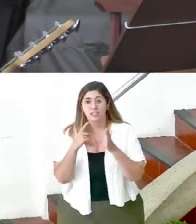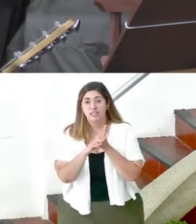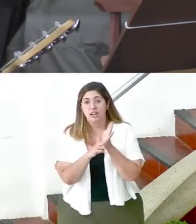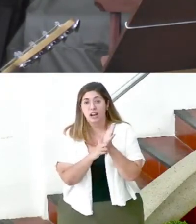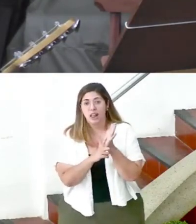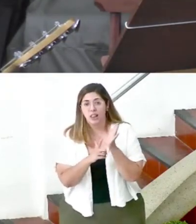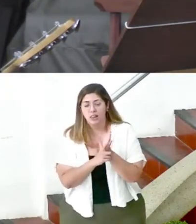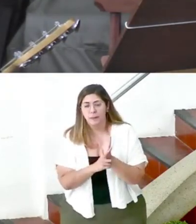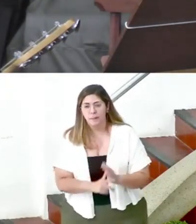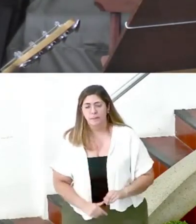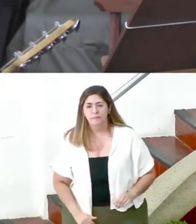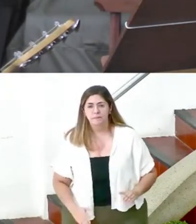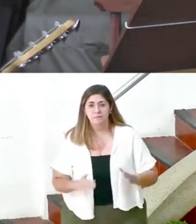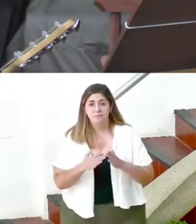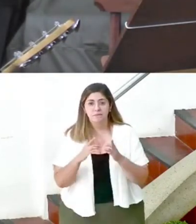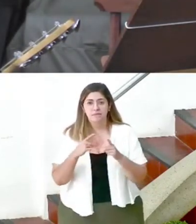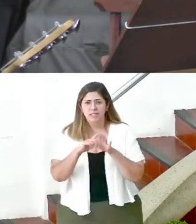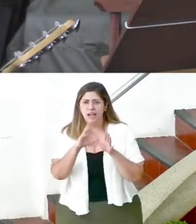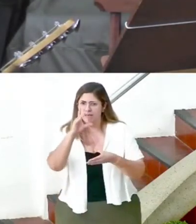igreja